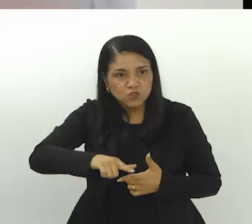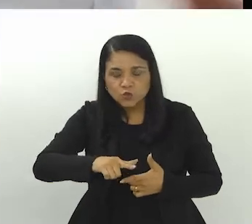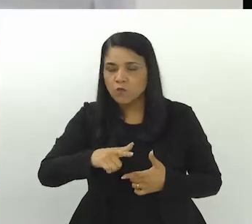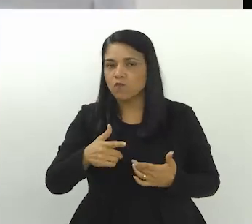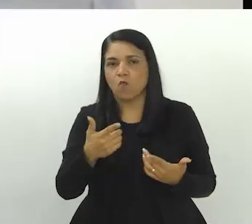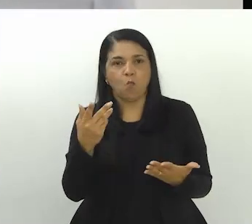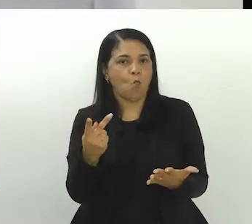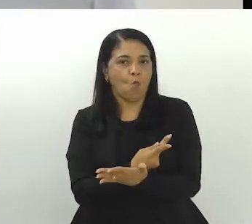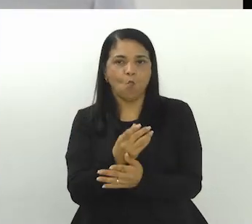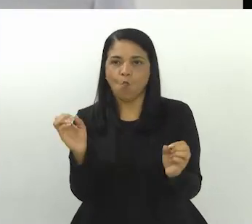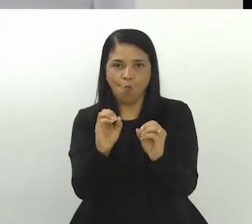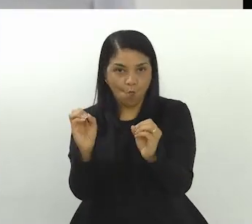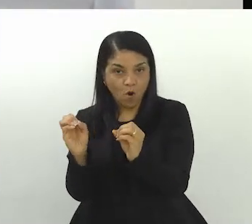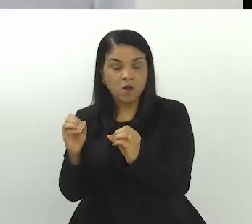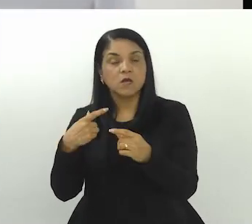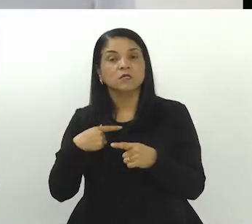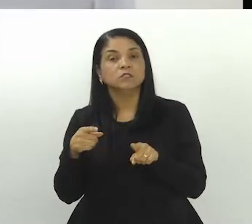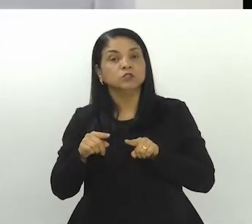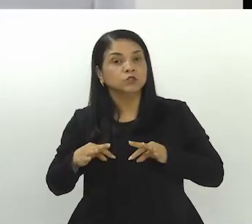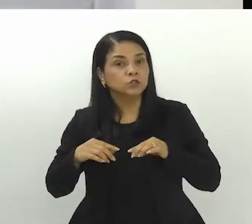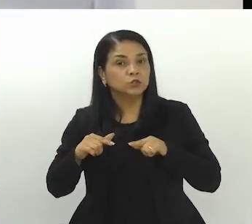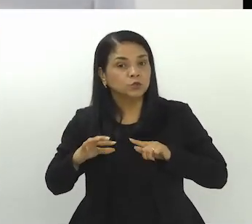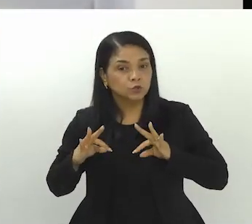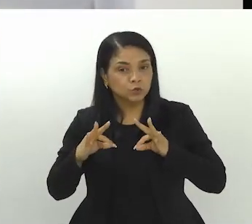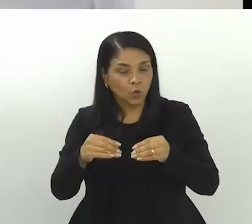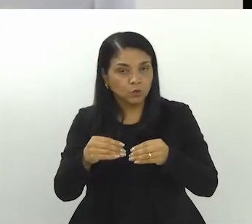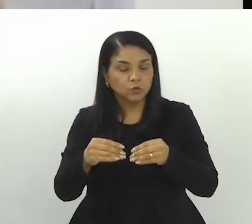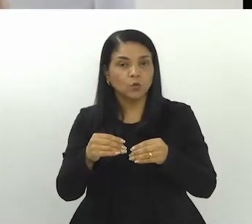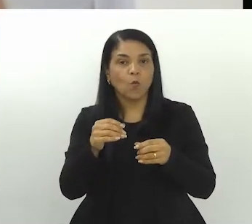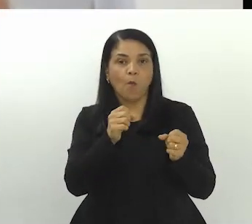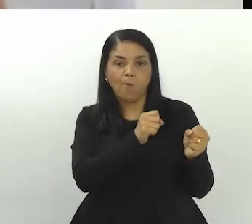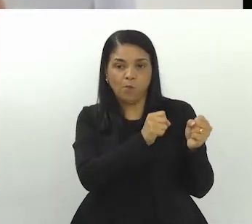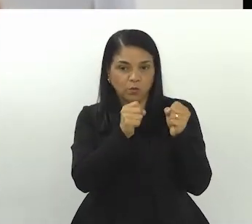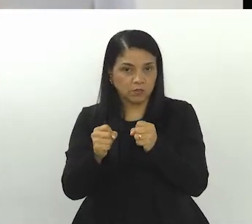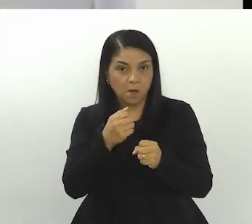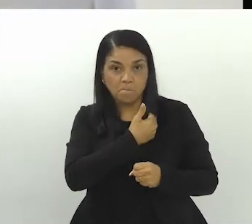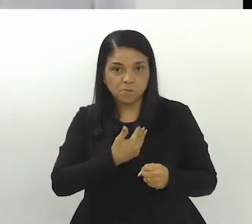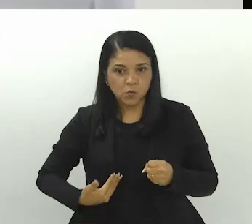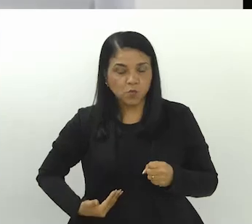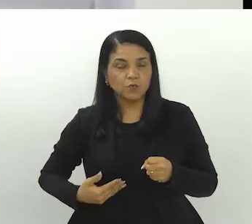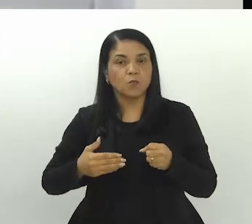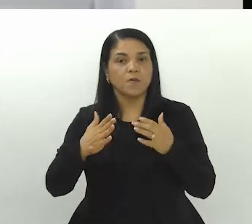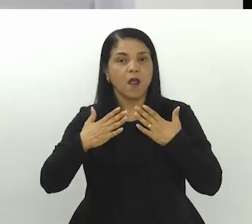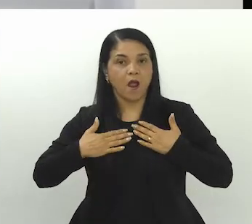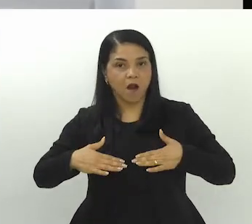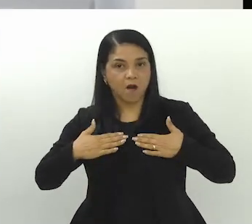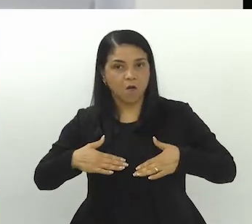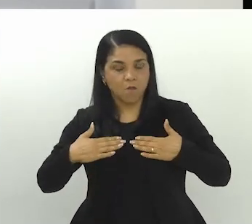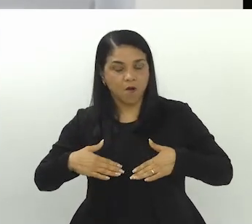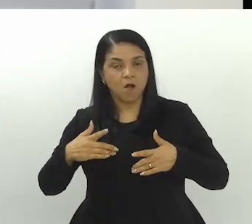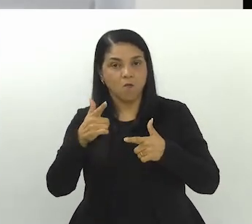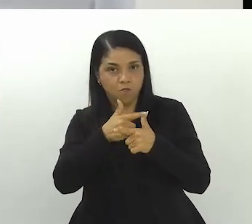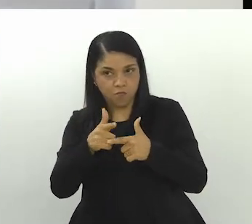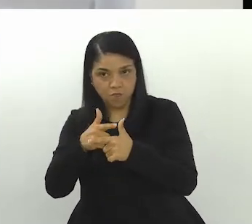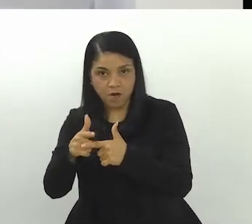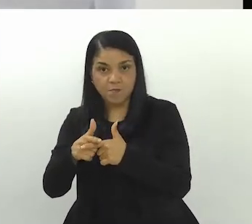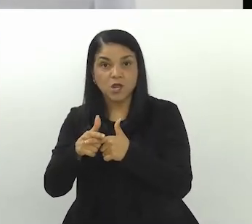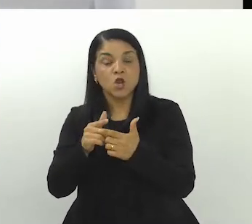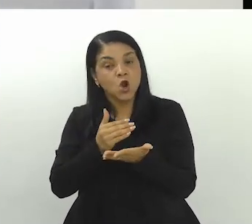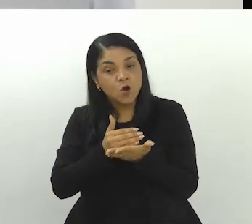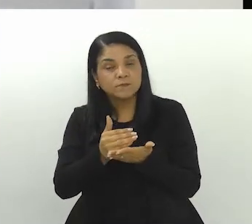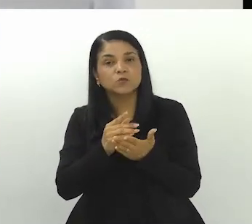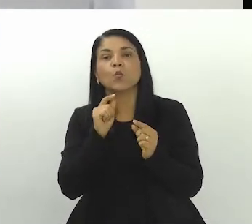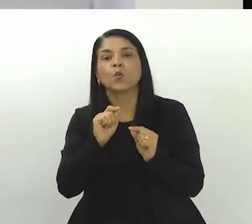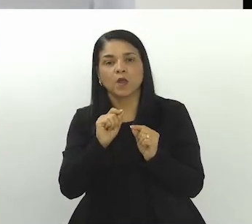Qualquer lugar onde houve, né, um engajamento por parte do poder público na transformação desses conflitos, isso se começou sempre